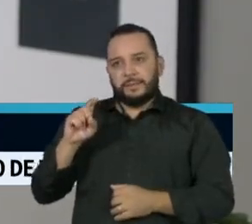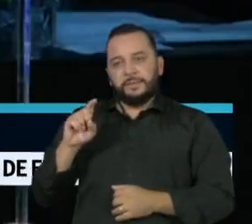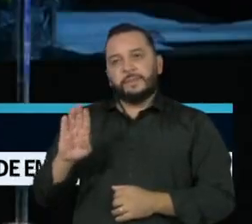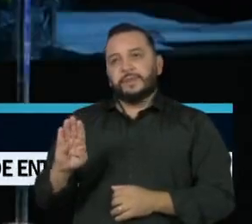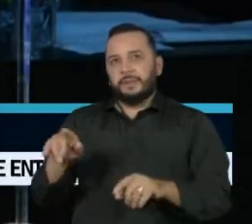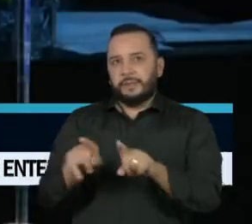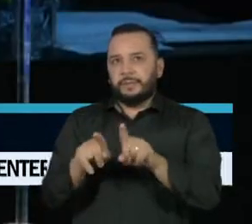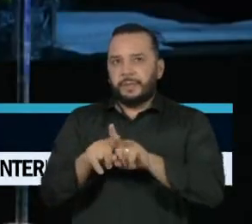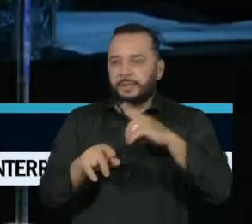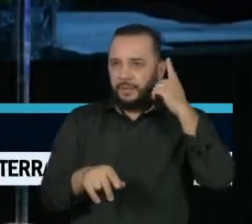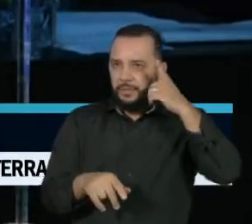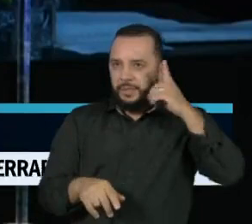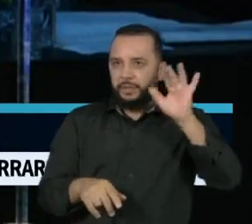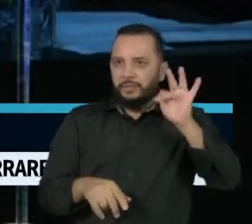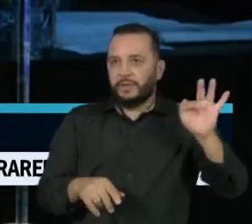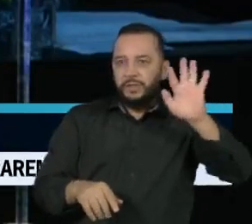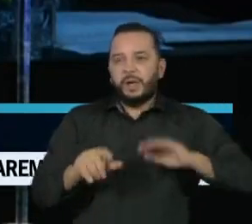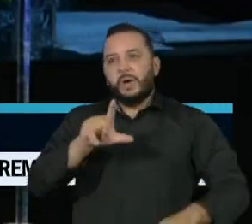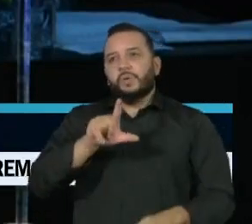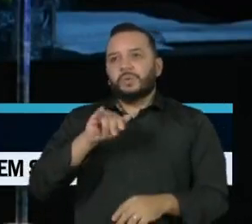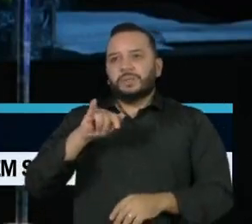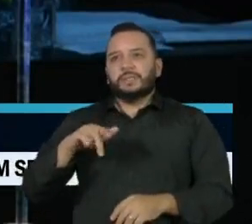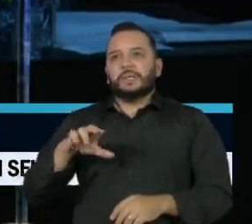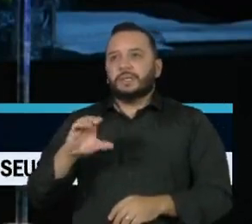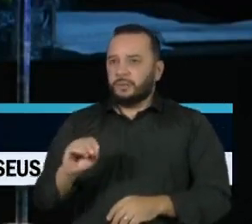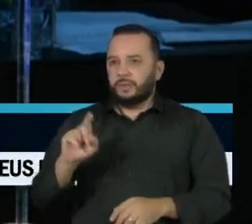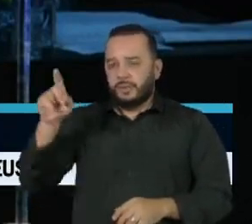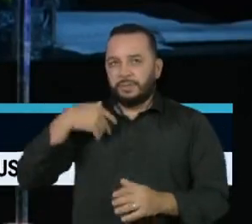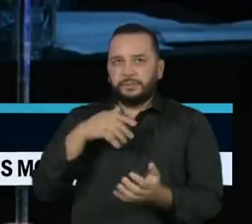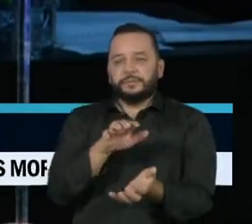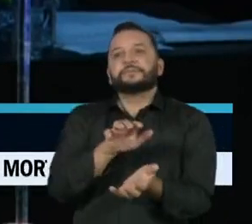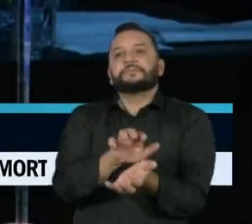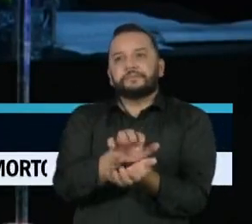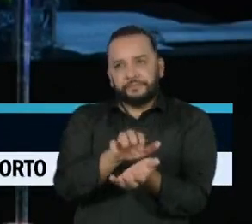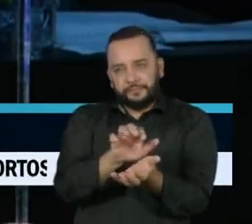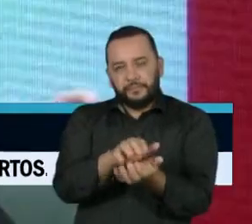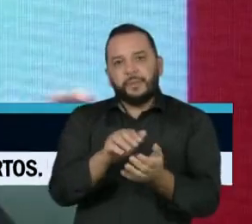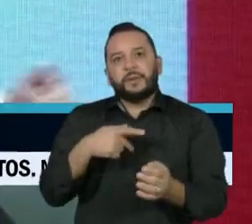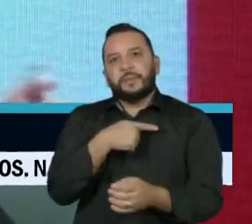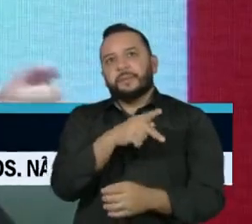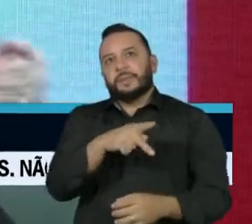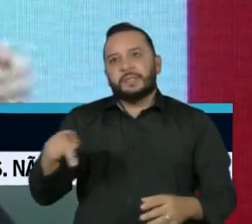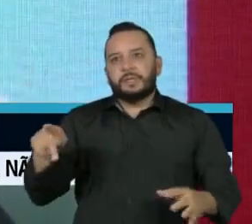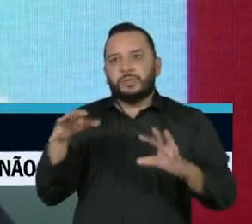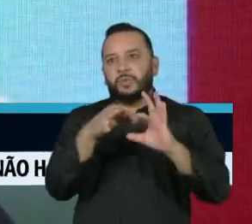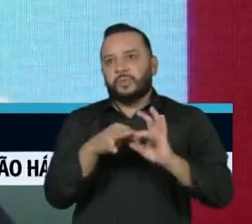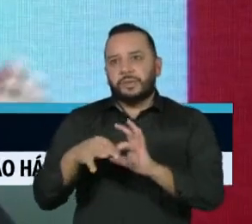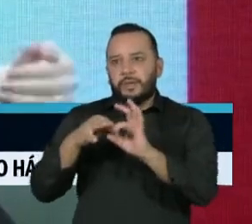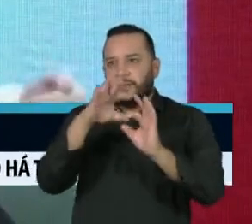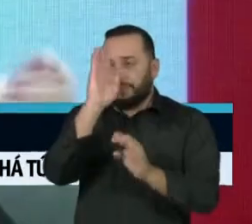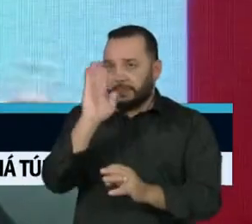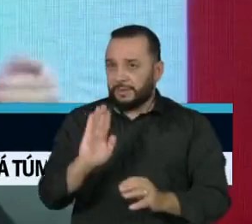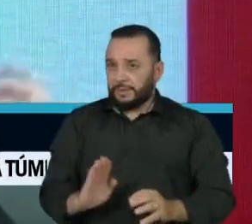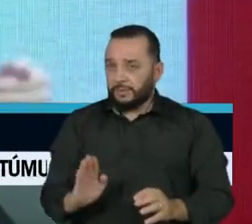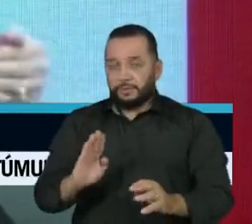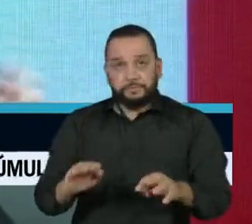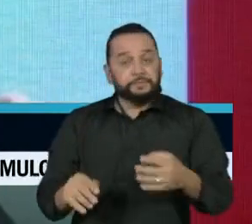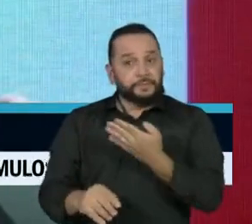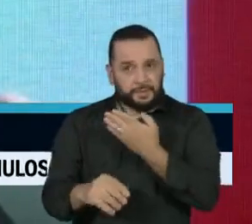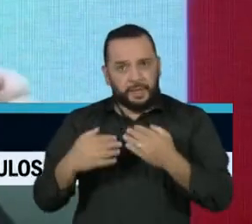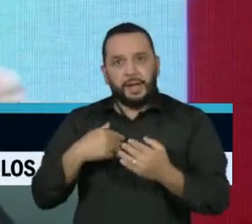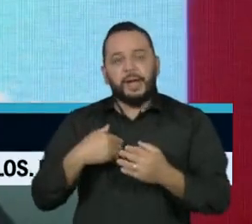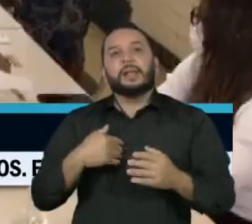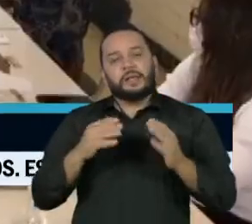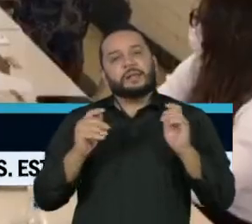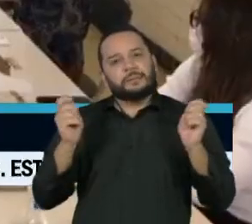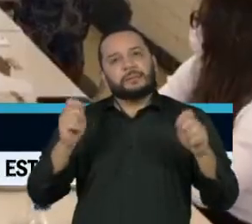e o deputado federal Luciano bivar de Pernambuco e Presidente Nacional da União Brasil então a Senadora as chances dela